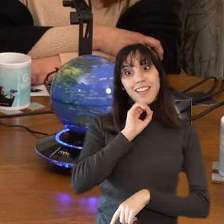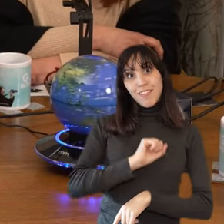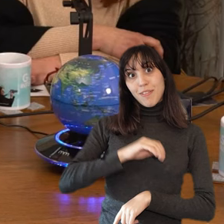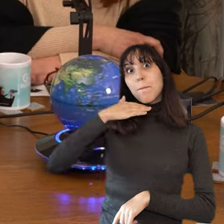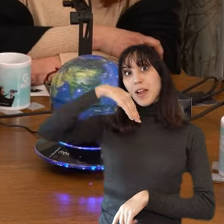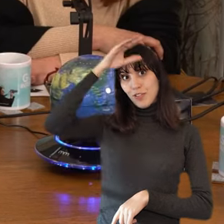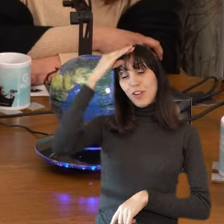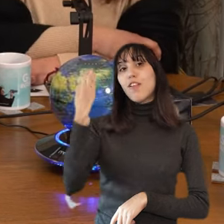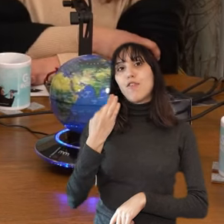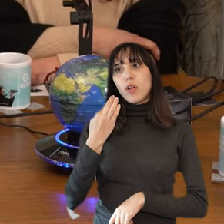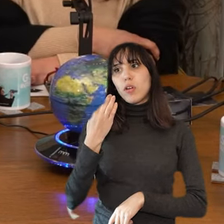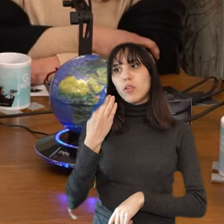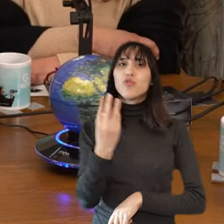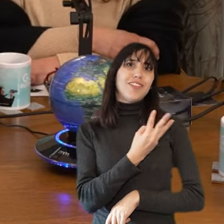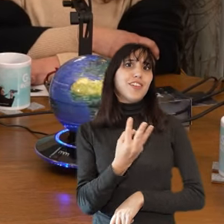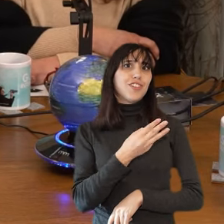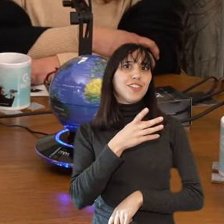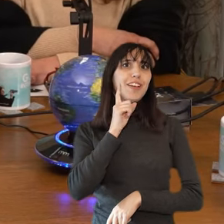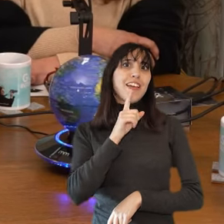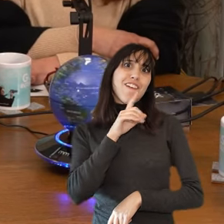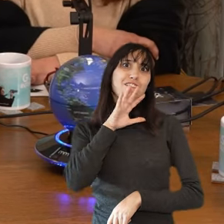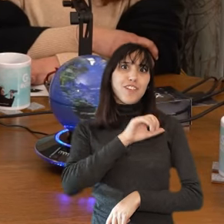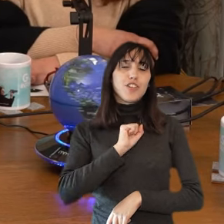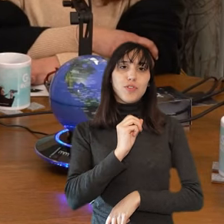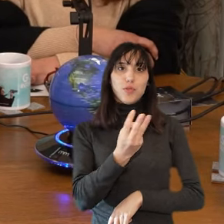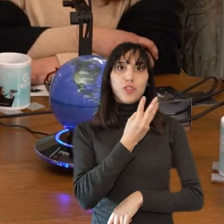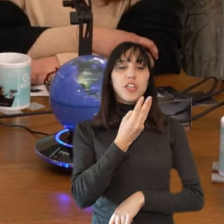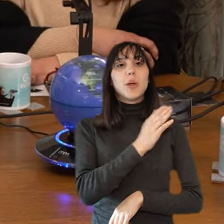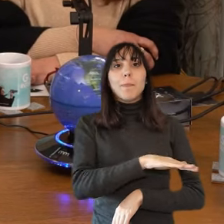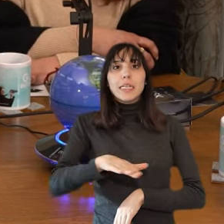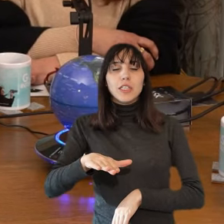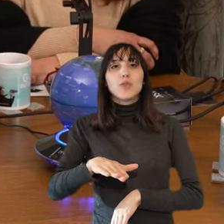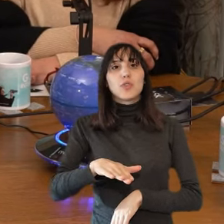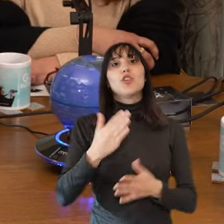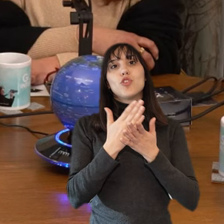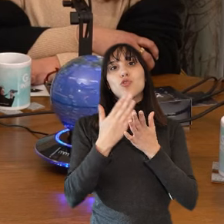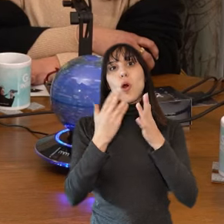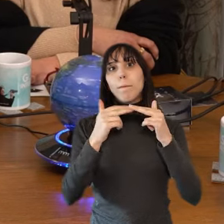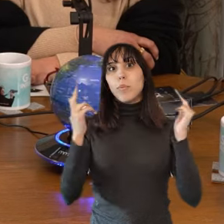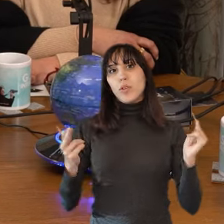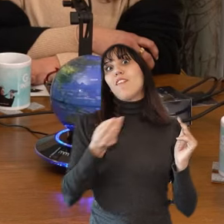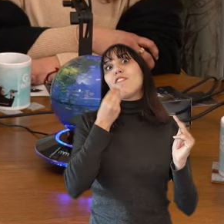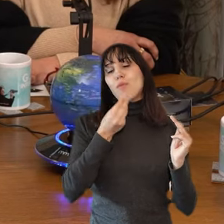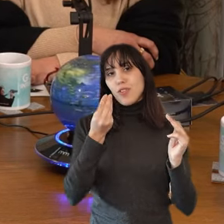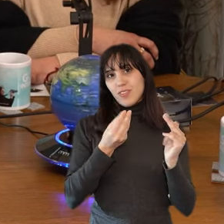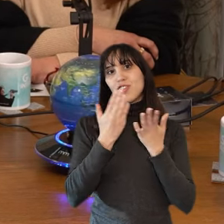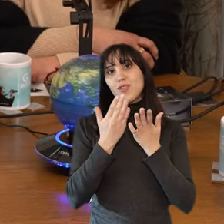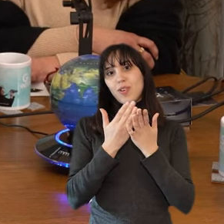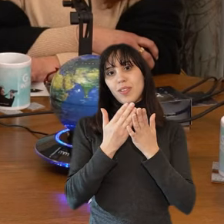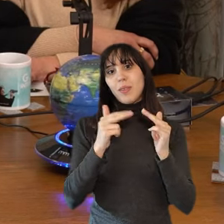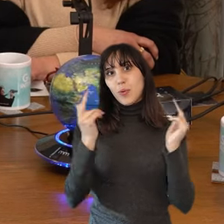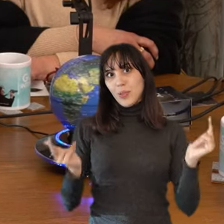velha chegou a frequentar aliás os três SOS mais pequeninos estavam ainda no pré-escolar na escola da ponte portanto a famosa escola